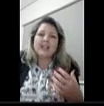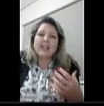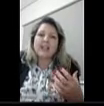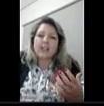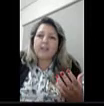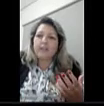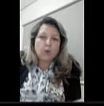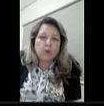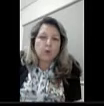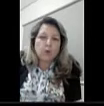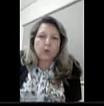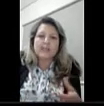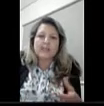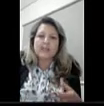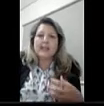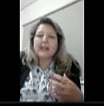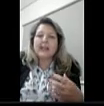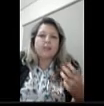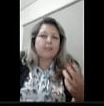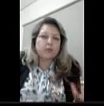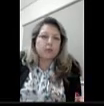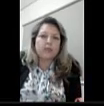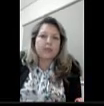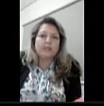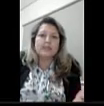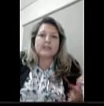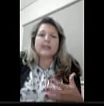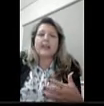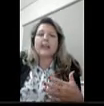vezes, figuras, gravuras,